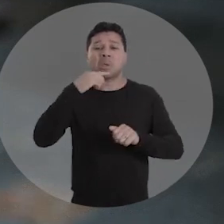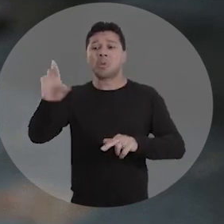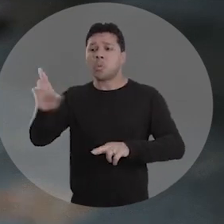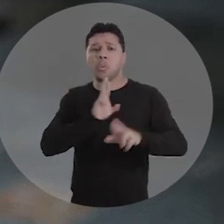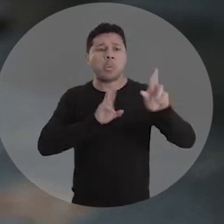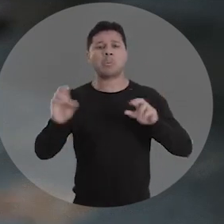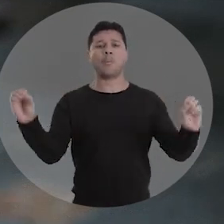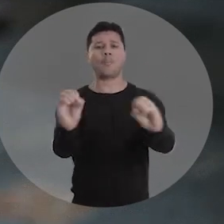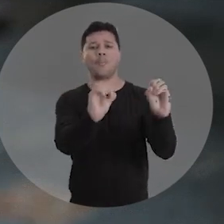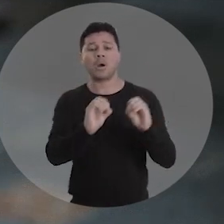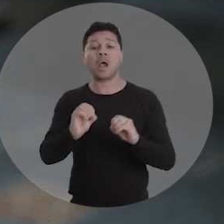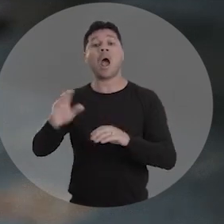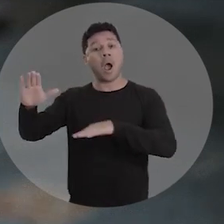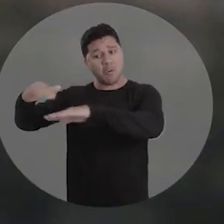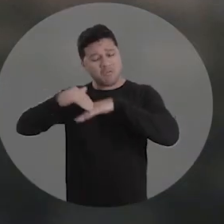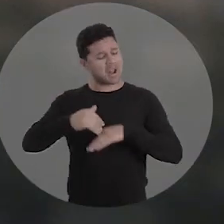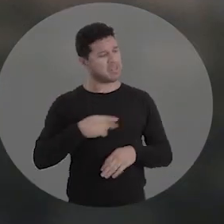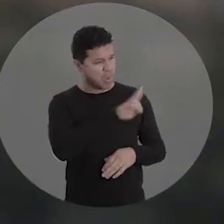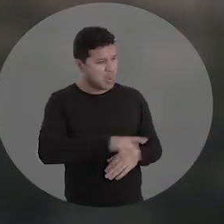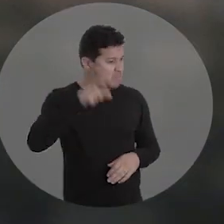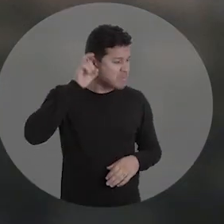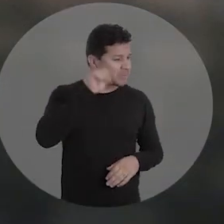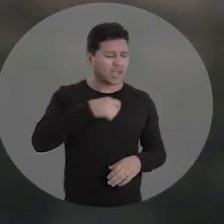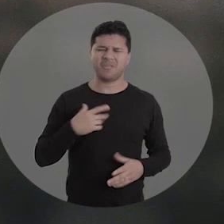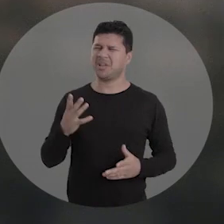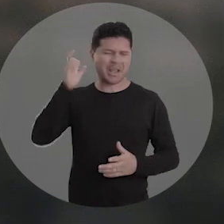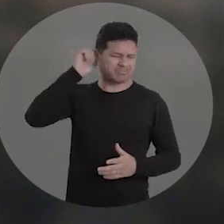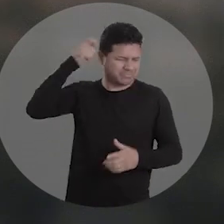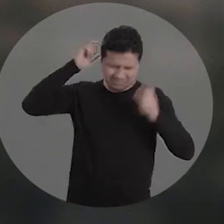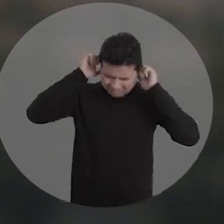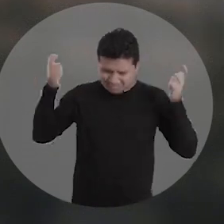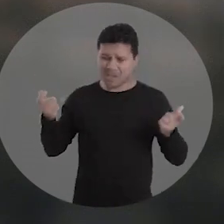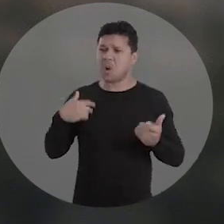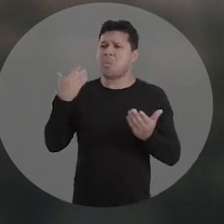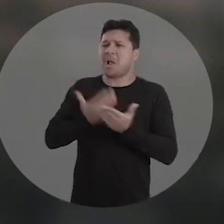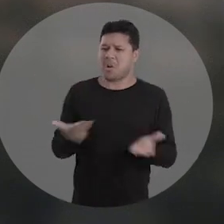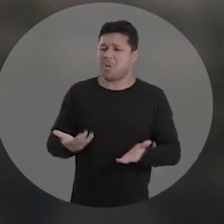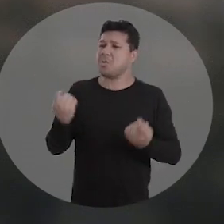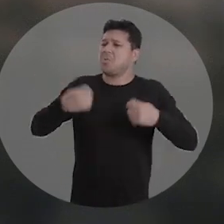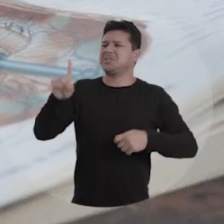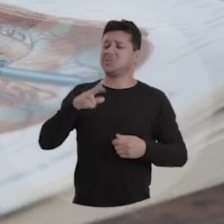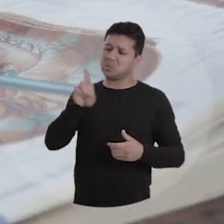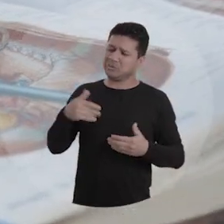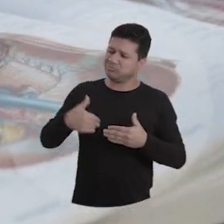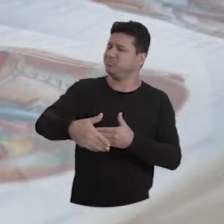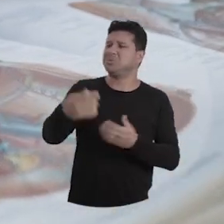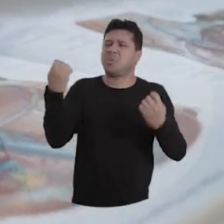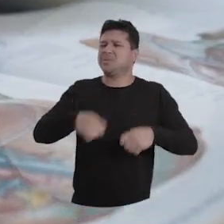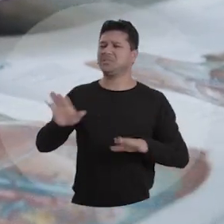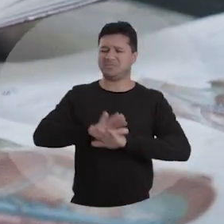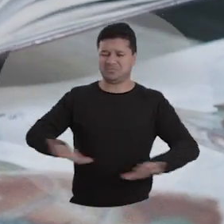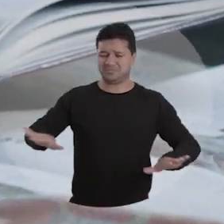à resposta conversa ela usando o mesmo para ele o dia fiquei feliz e não preciso disso viver pelo suíço continua - eles